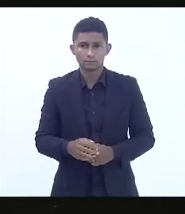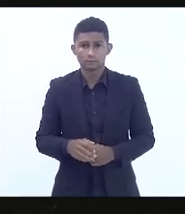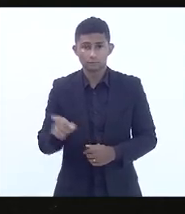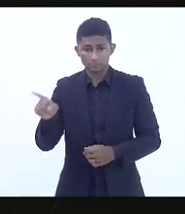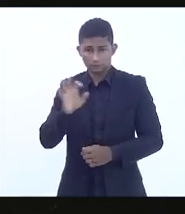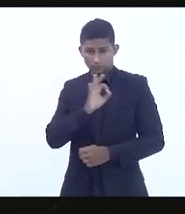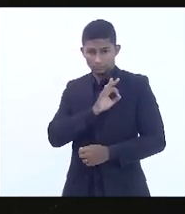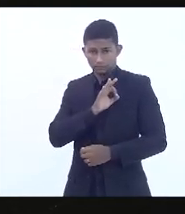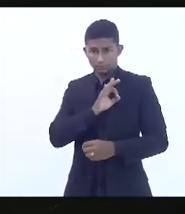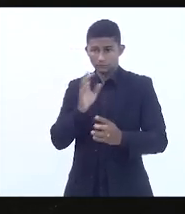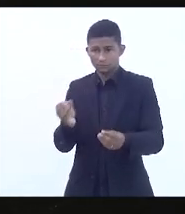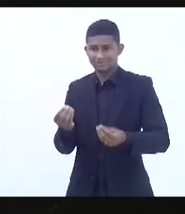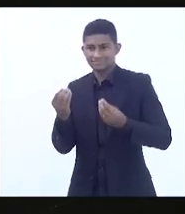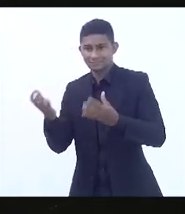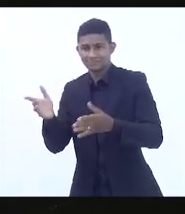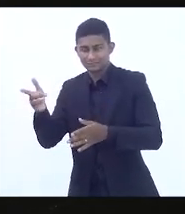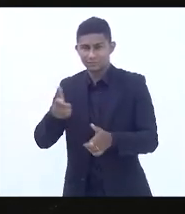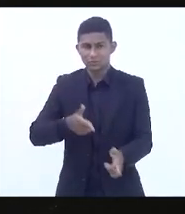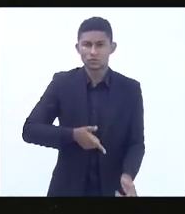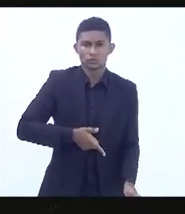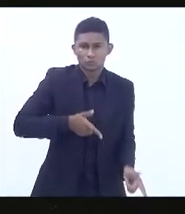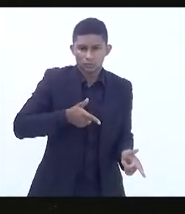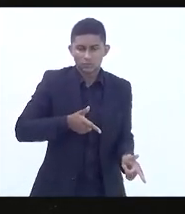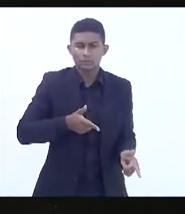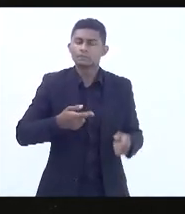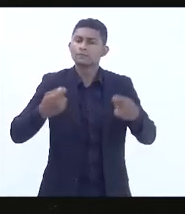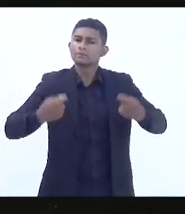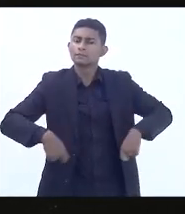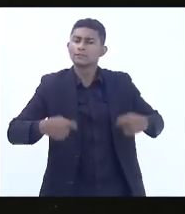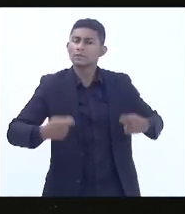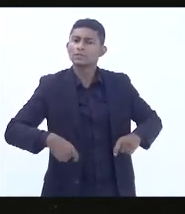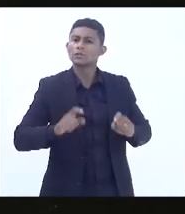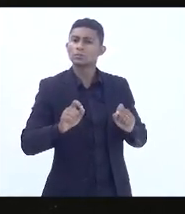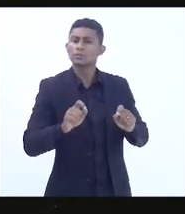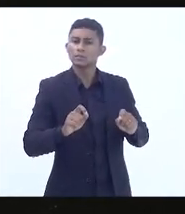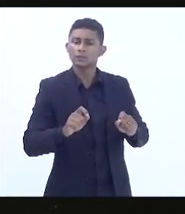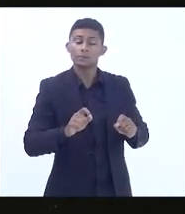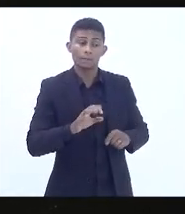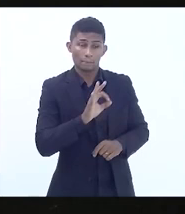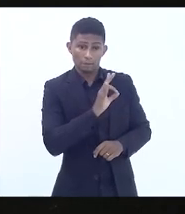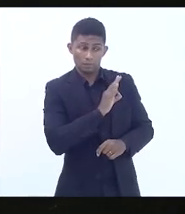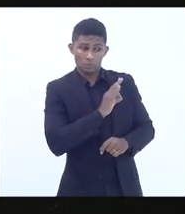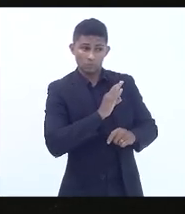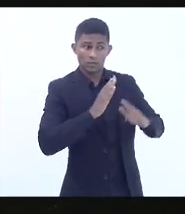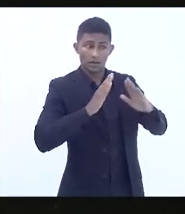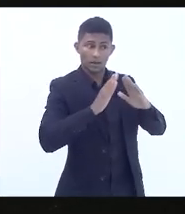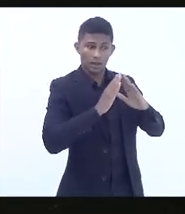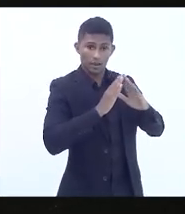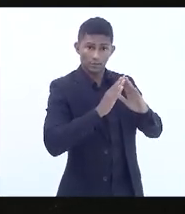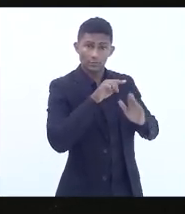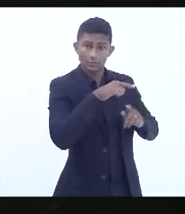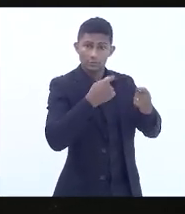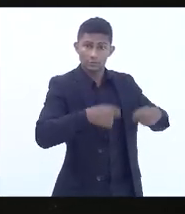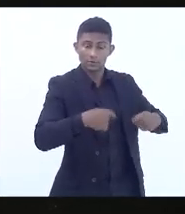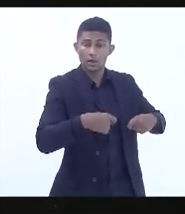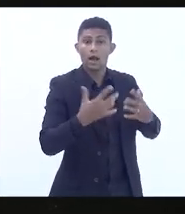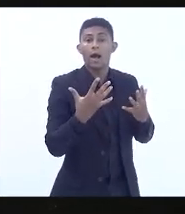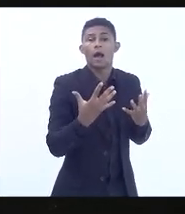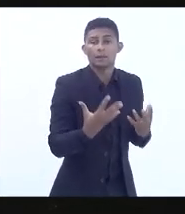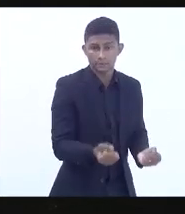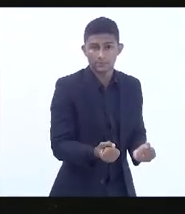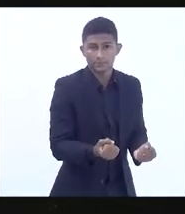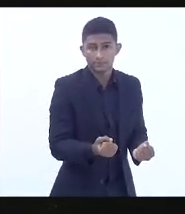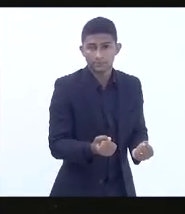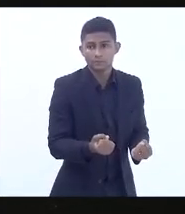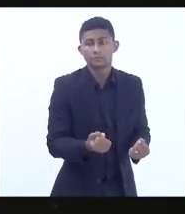para um policial militar, tem que ser de interesse da Polícia Militar. Ele tem que estar lotado em